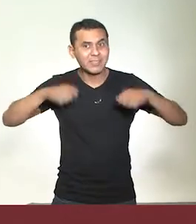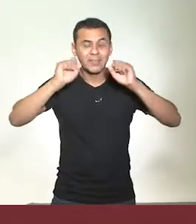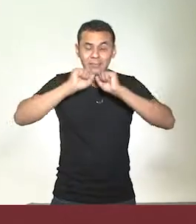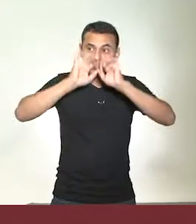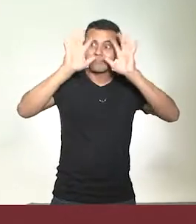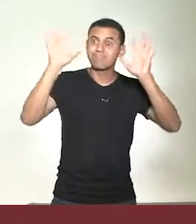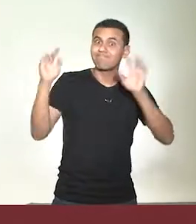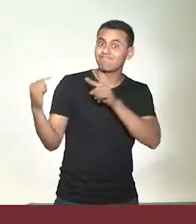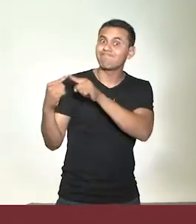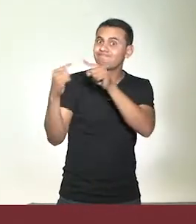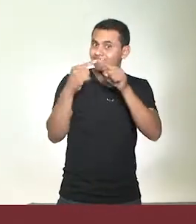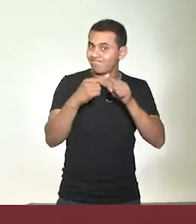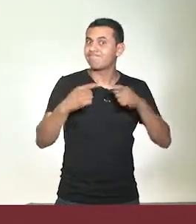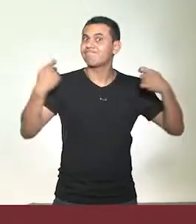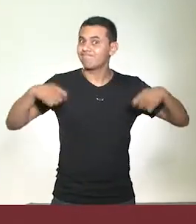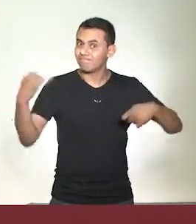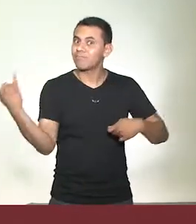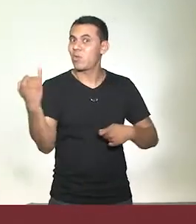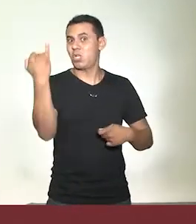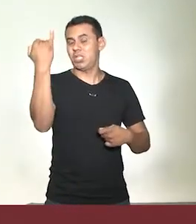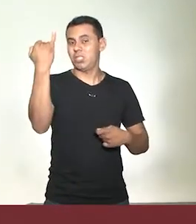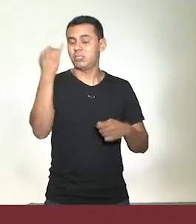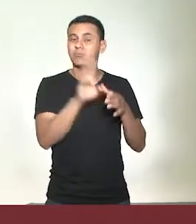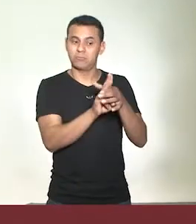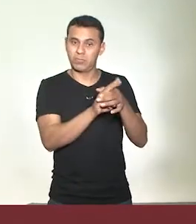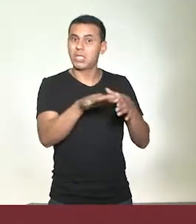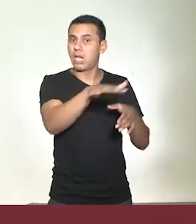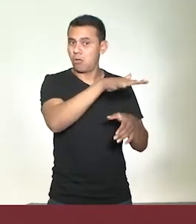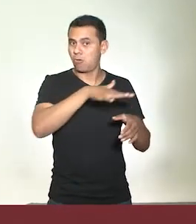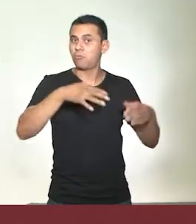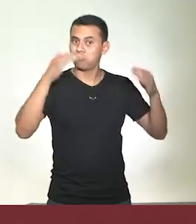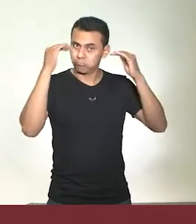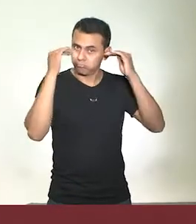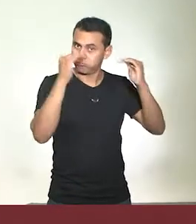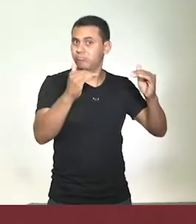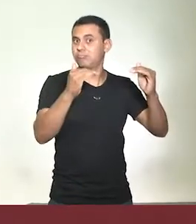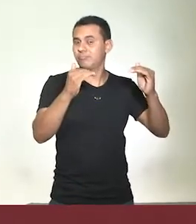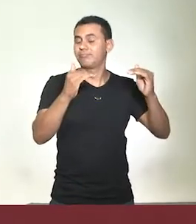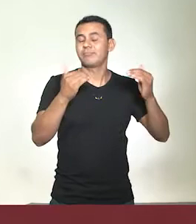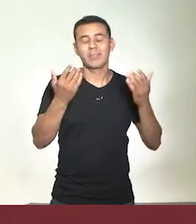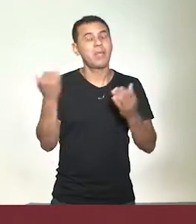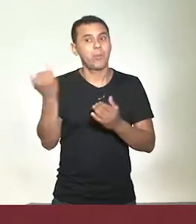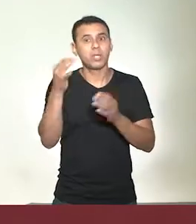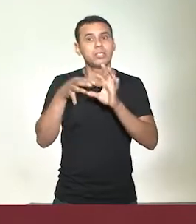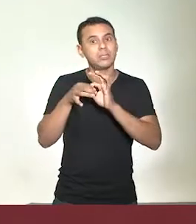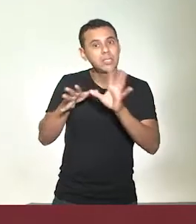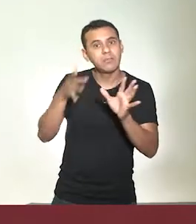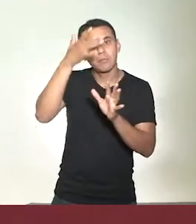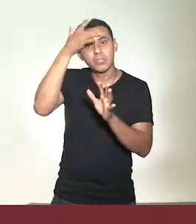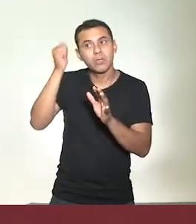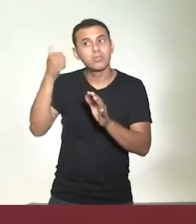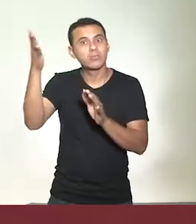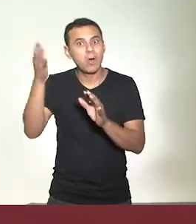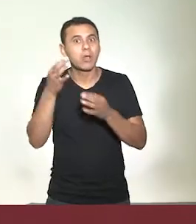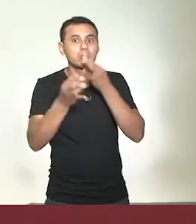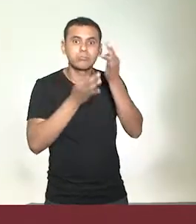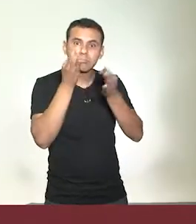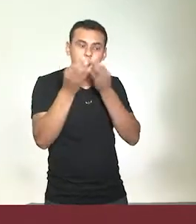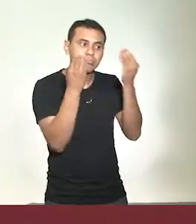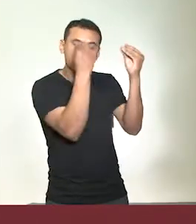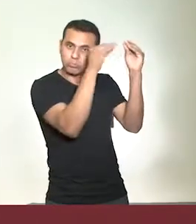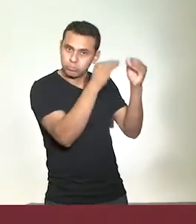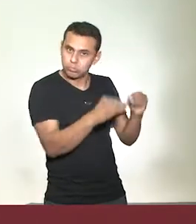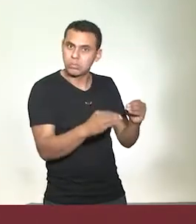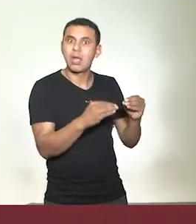precisam ser colocadas é para a universidade também né para quem sabe a universidade